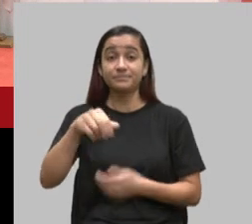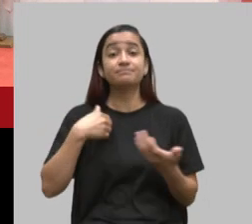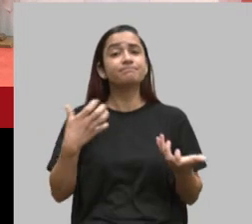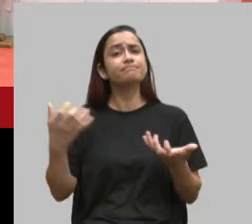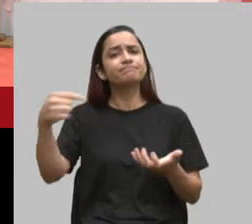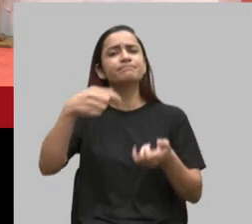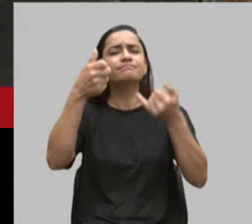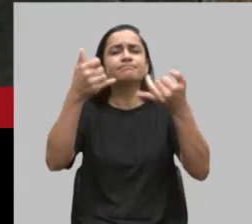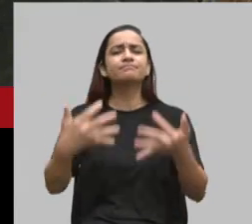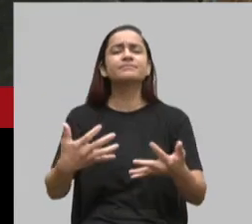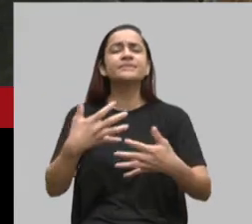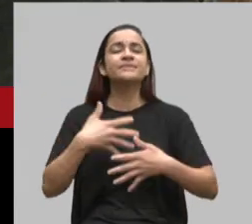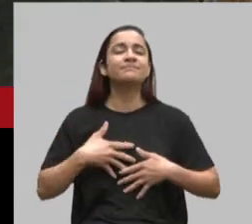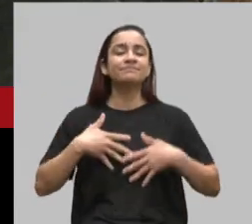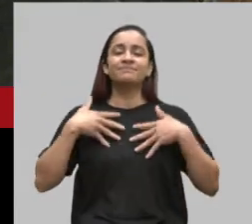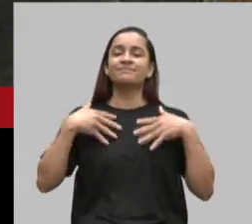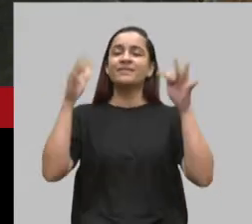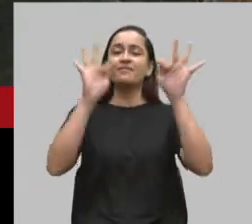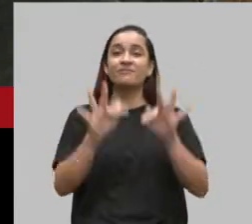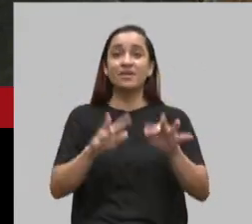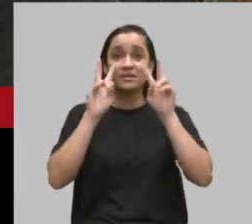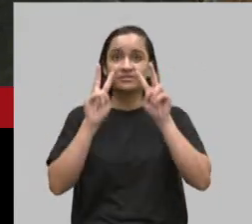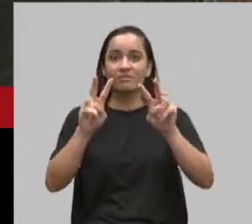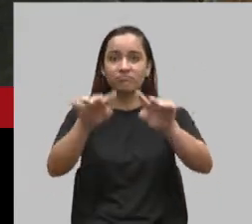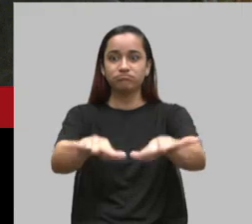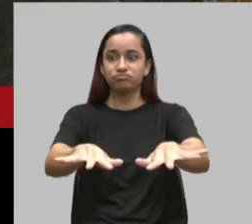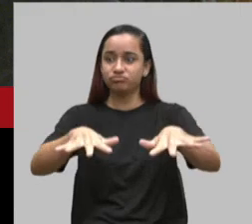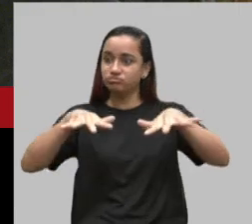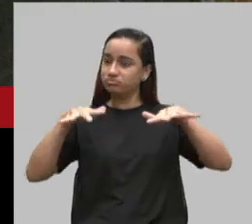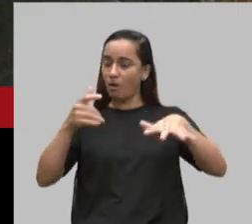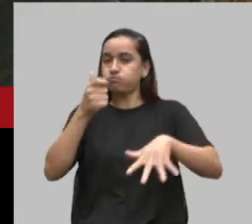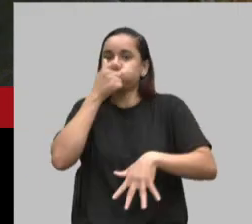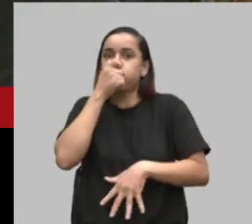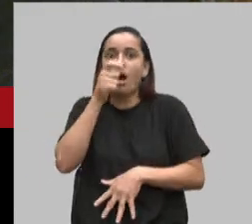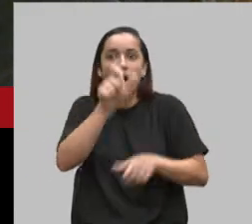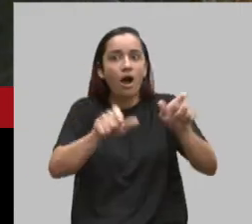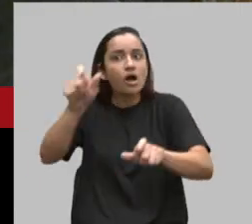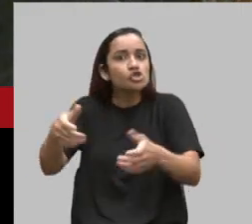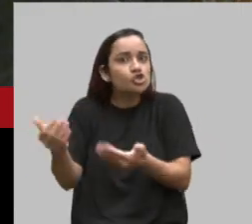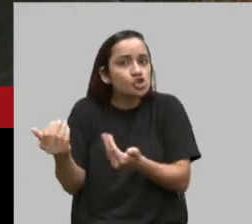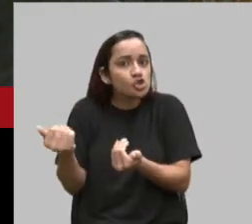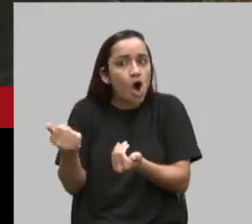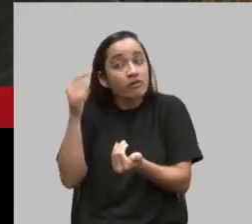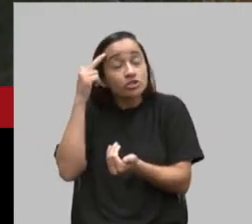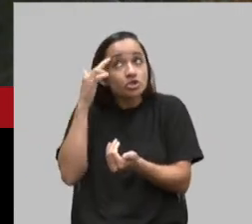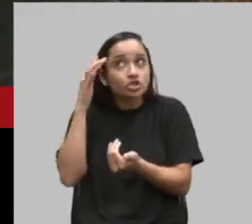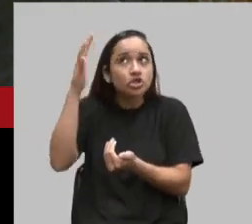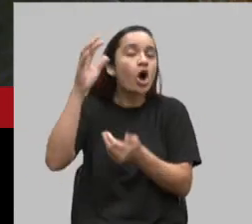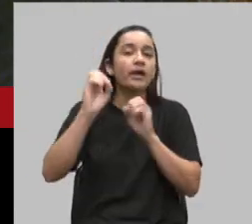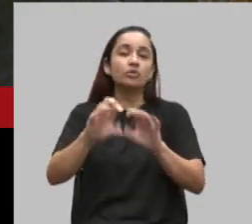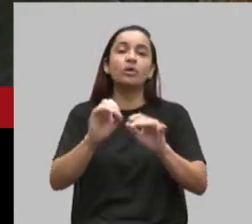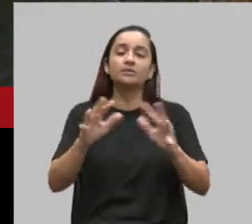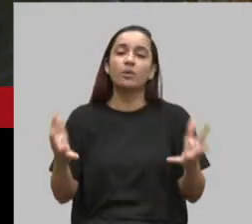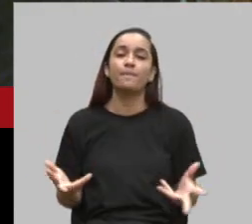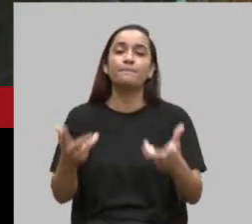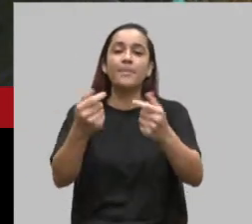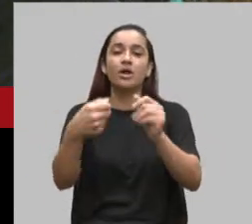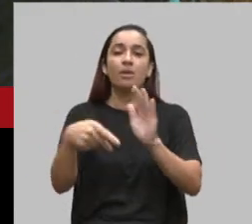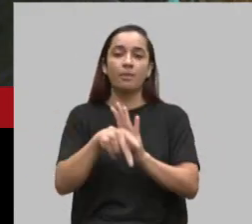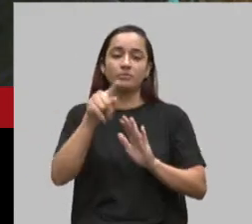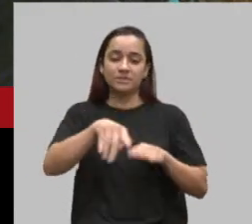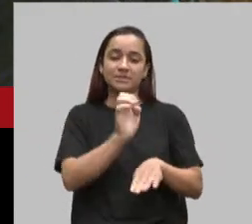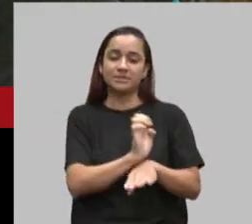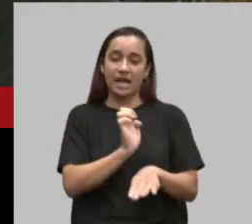alegra ver esse plenário lotado de juventude uma juventude que sonha por uma educação melhor pro nosso estado